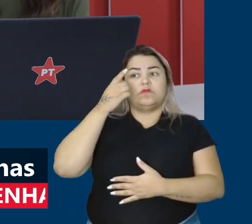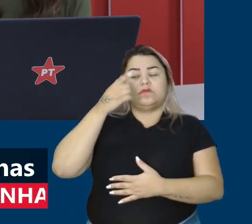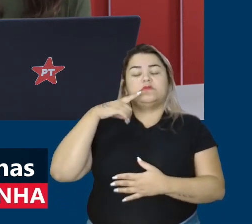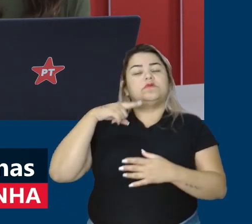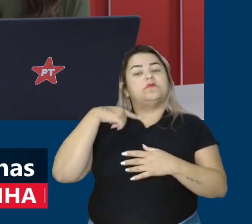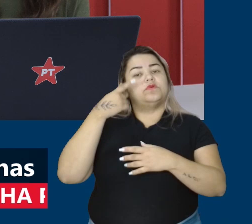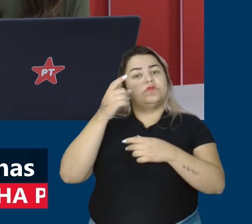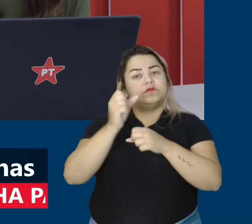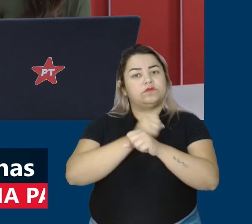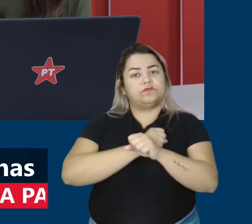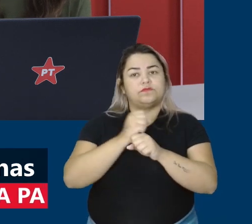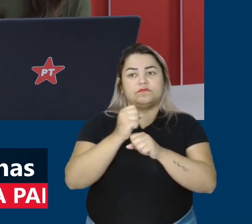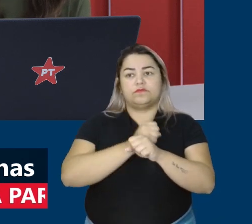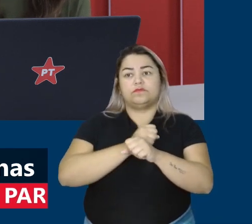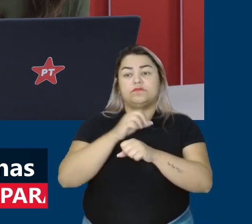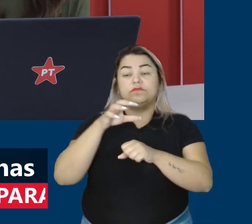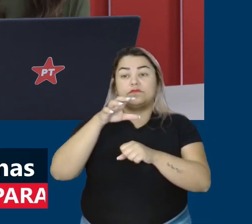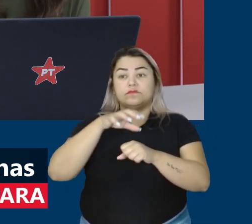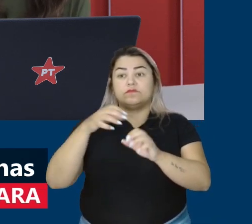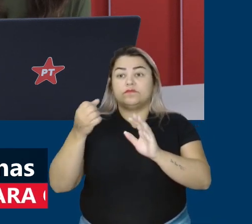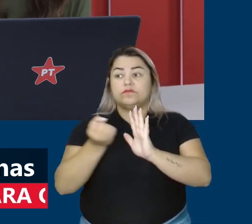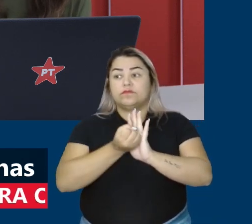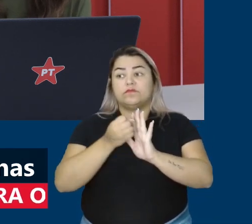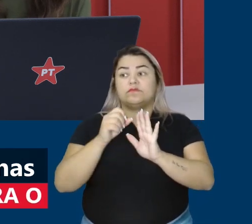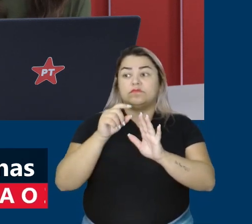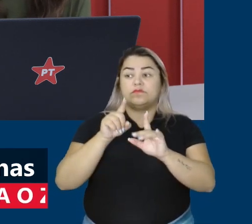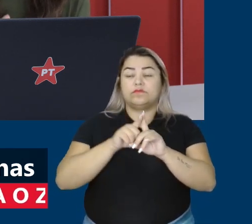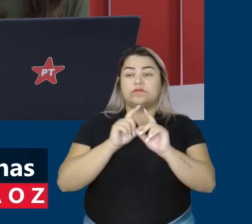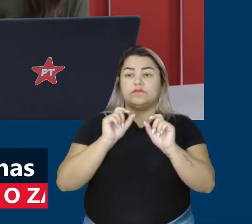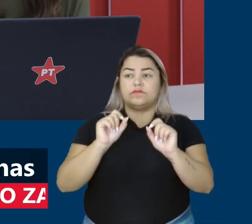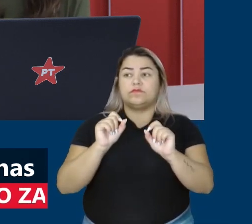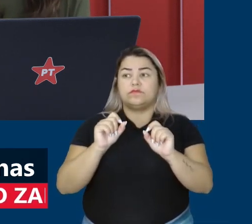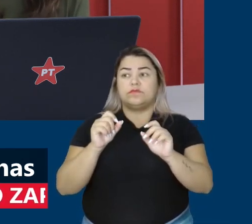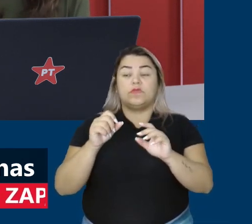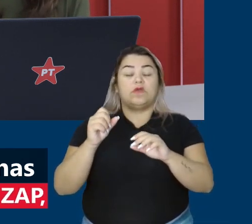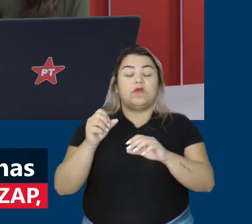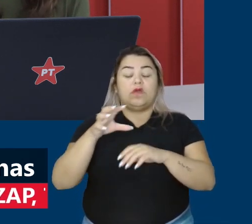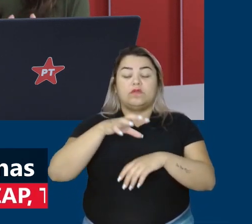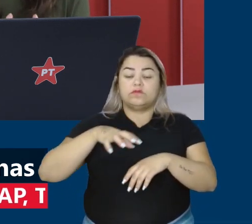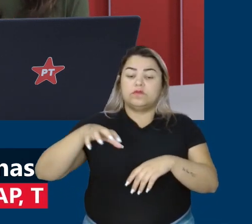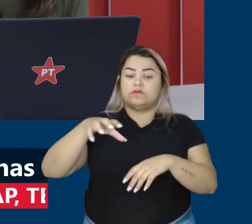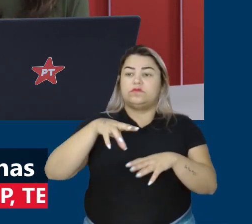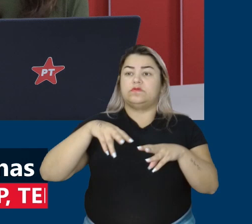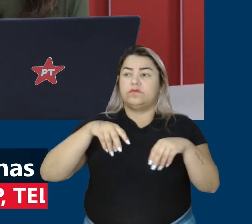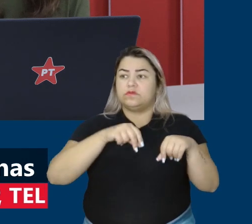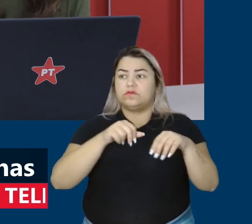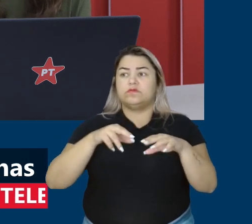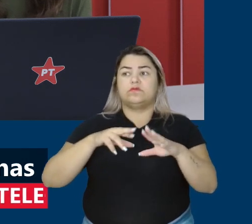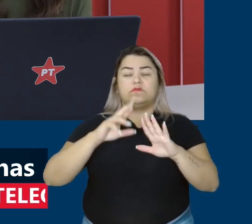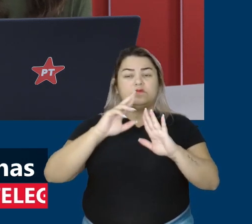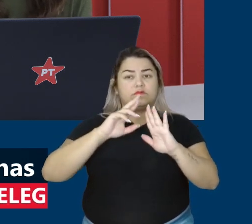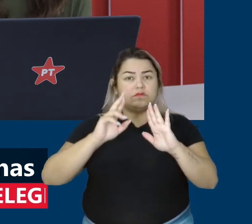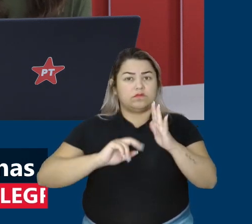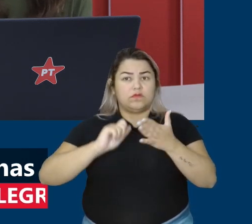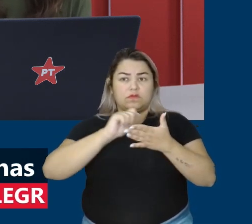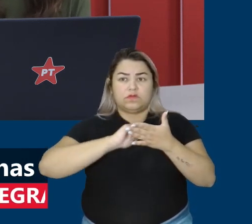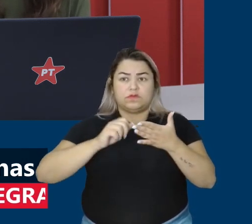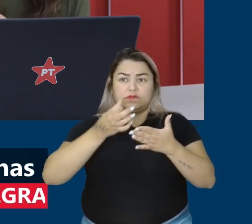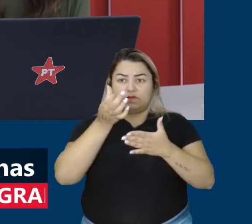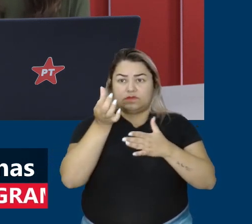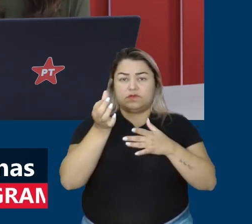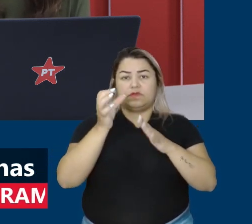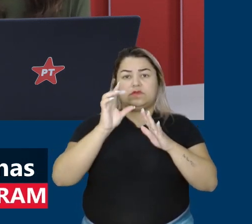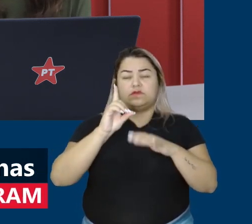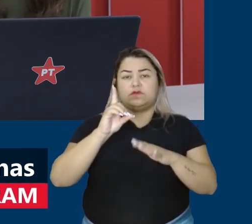de anos também sem demarcação de terras indígenas, o governo federal retomou o processo de regularização com a assinatura de 6